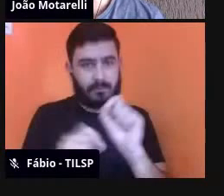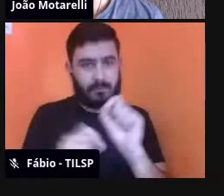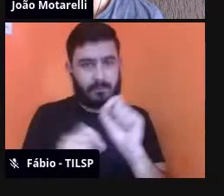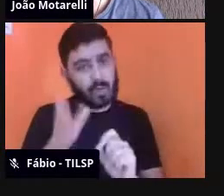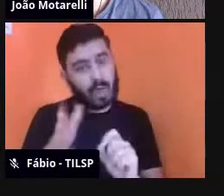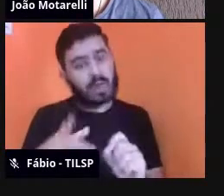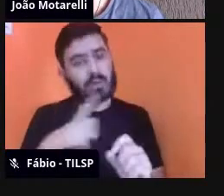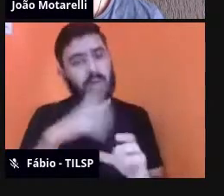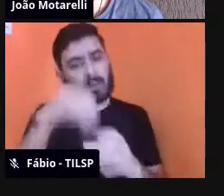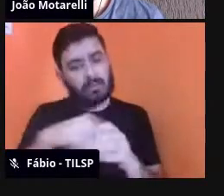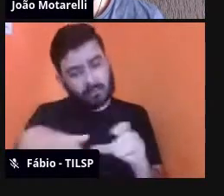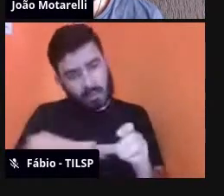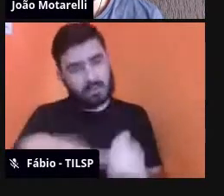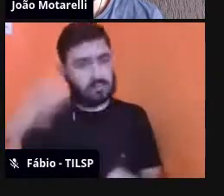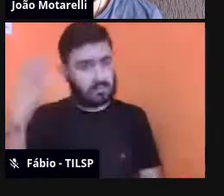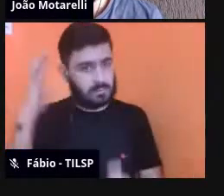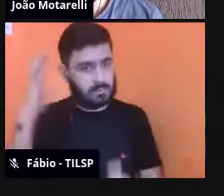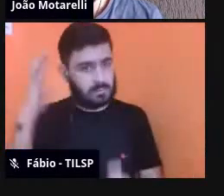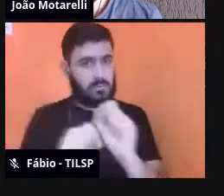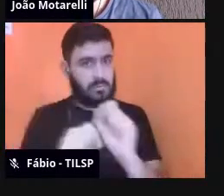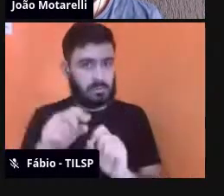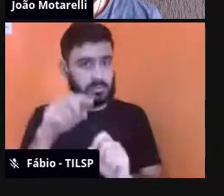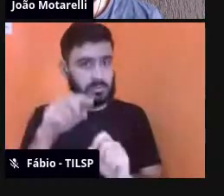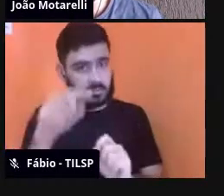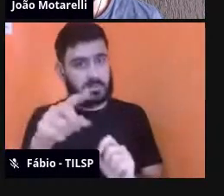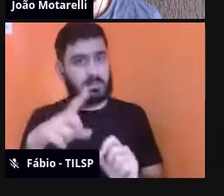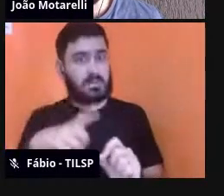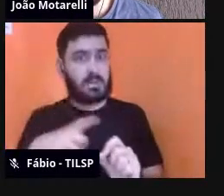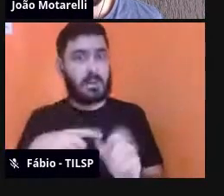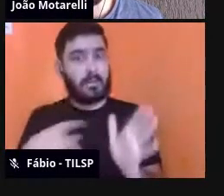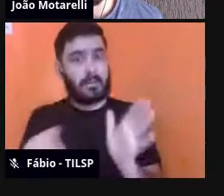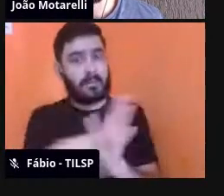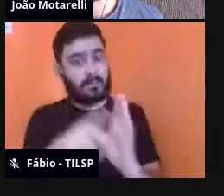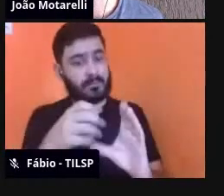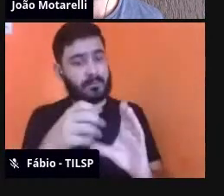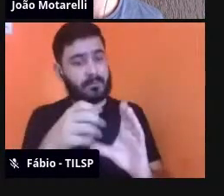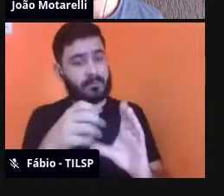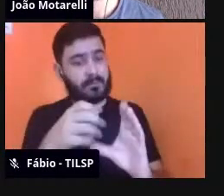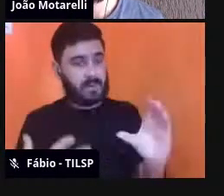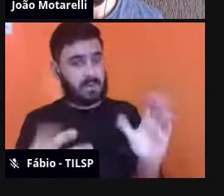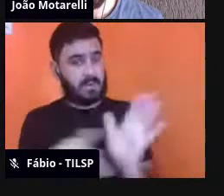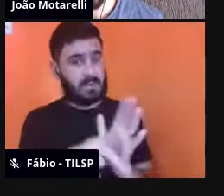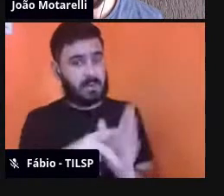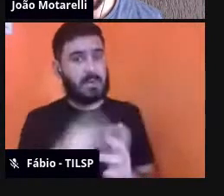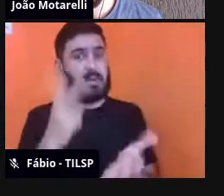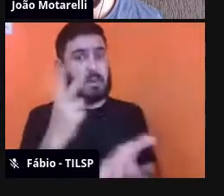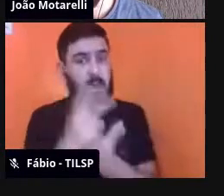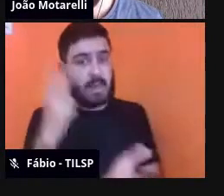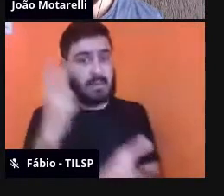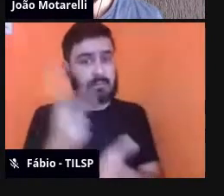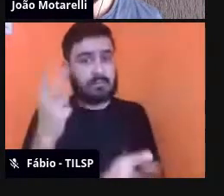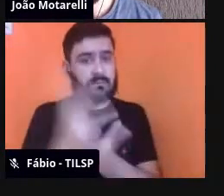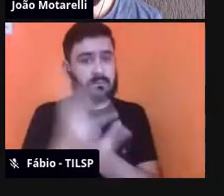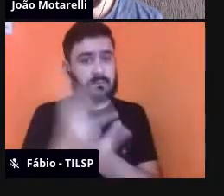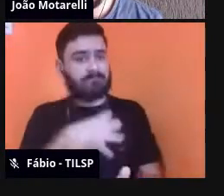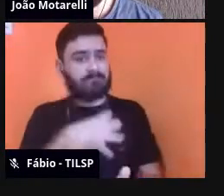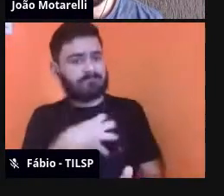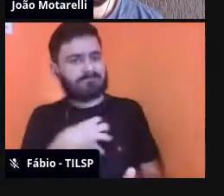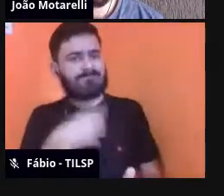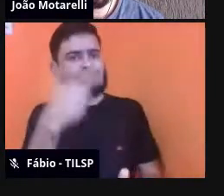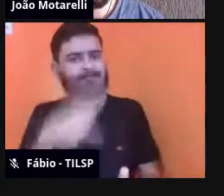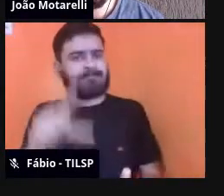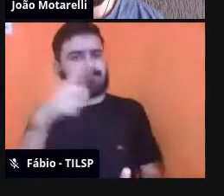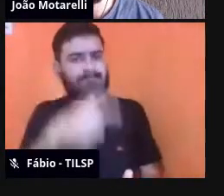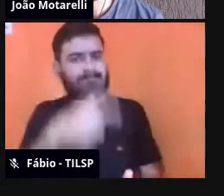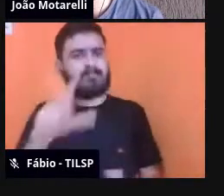científica que o transtorno é uma condição clínica caracterizada por perturbações persistentes do comportamento, que resultam em